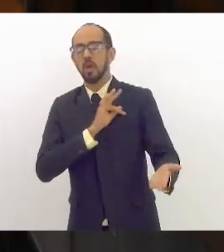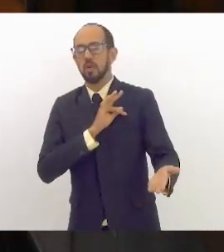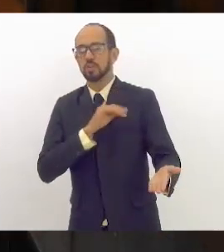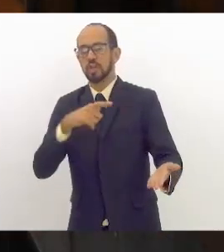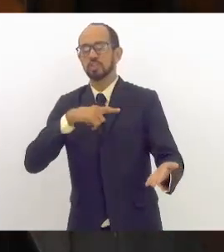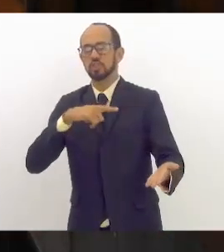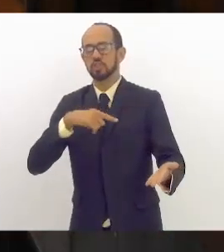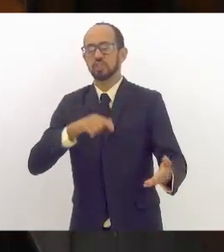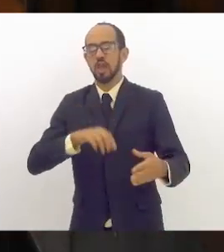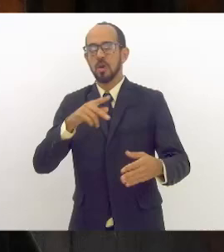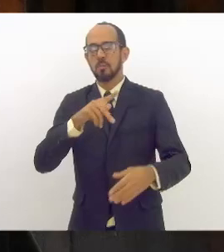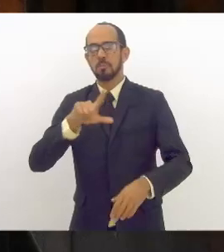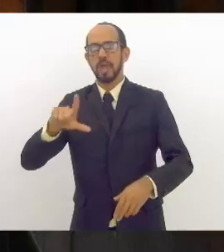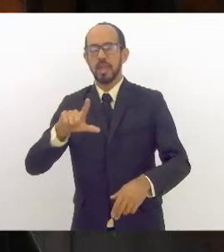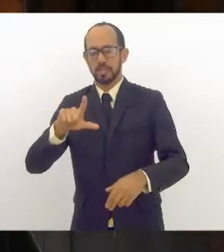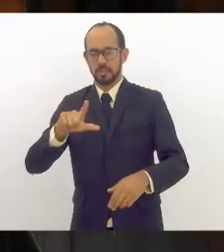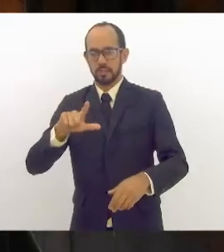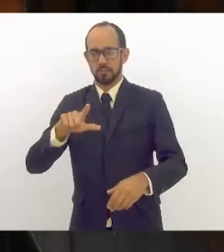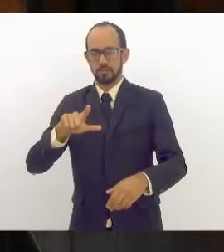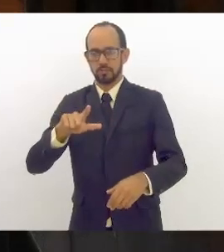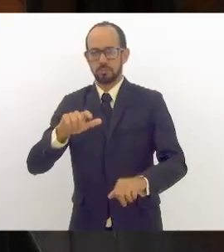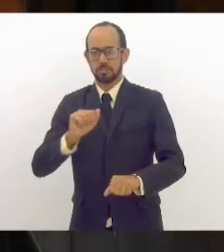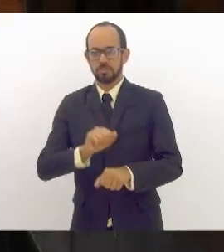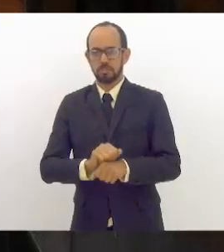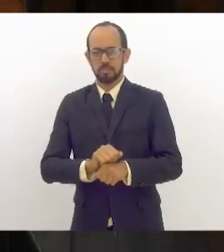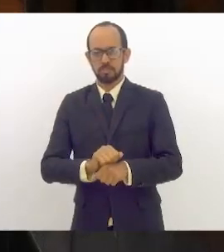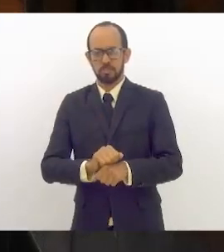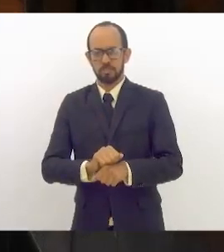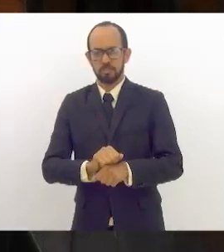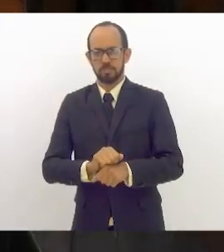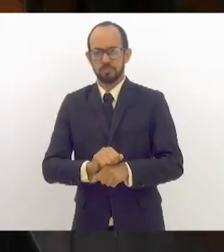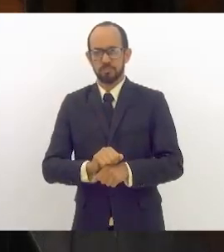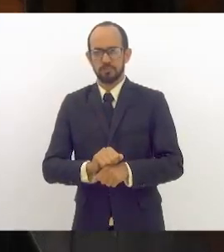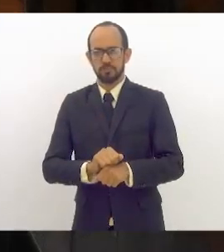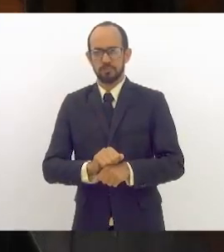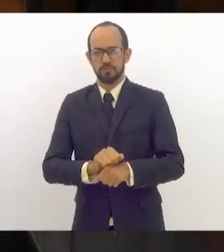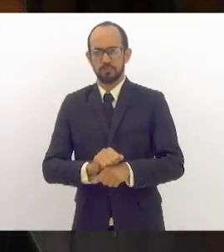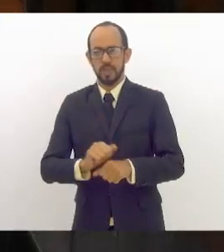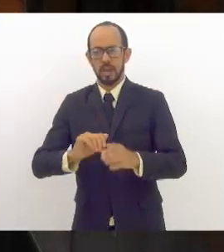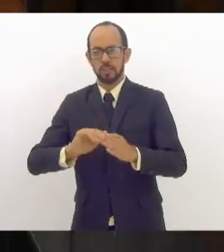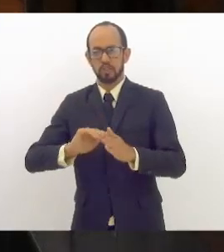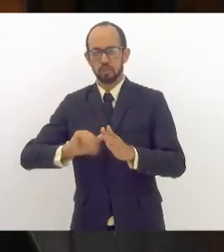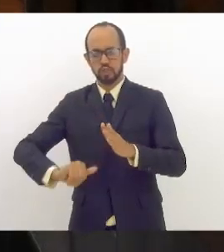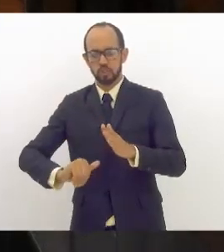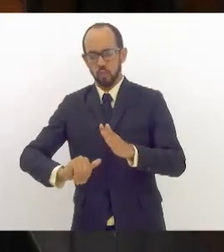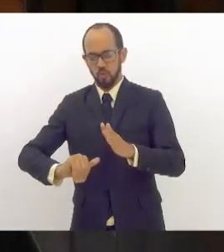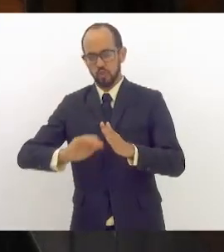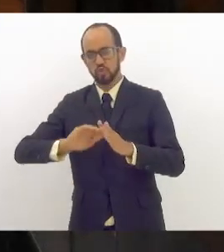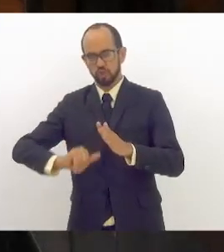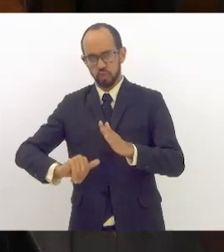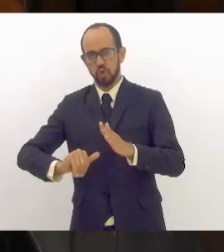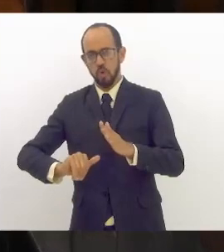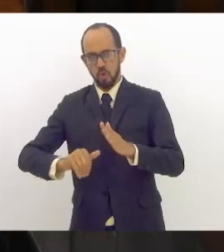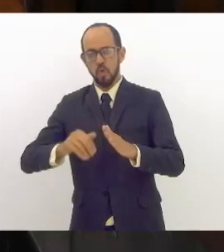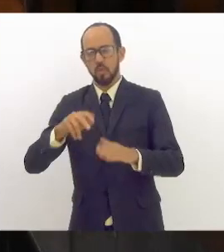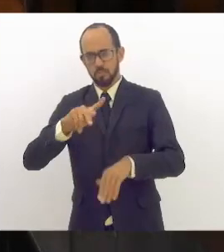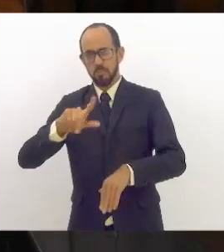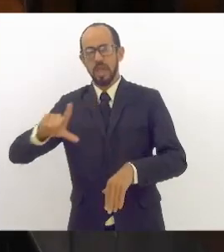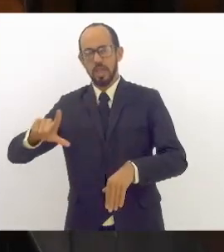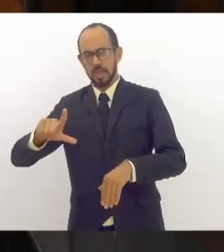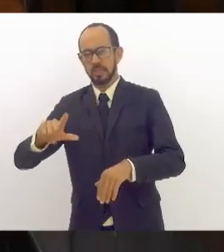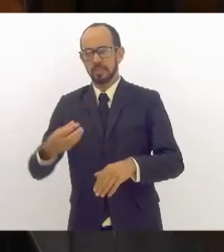um projeto de lei a de pauta que ia gerar um dos maiores